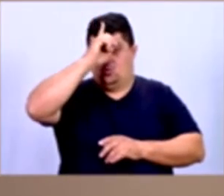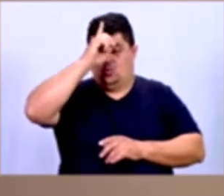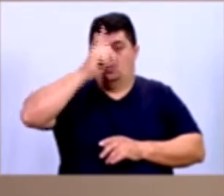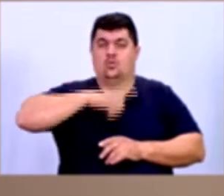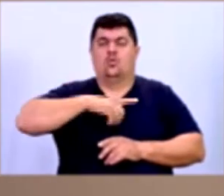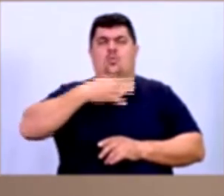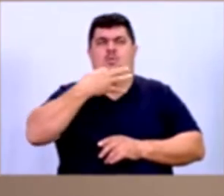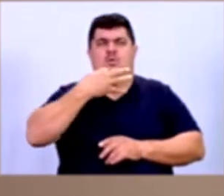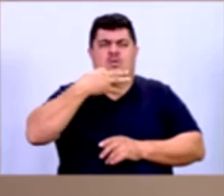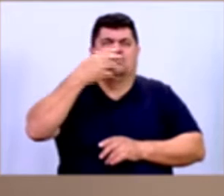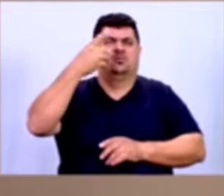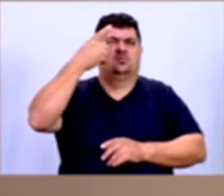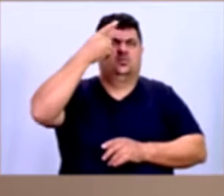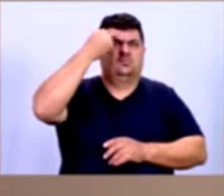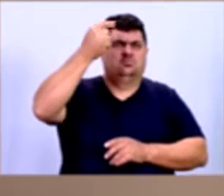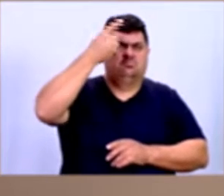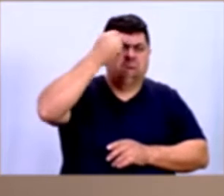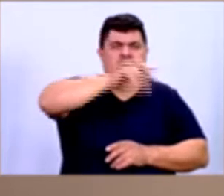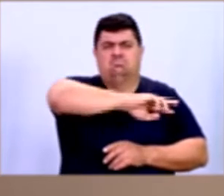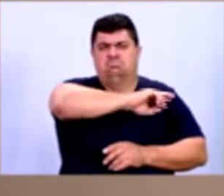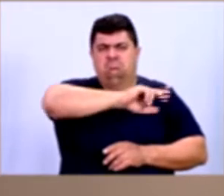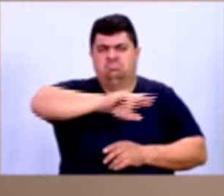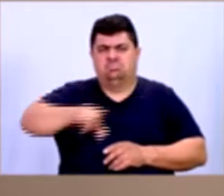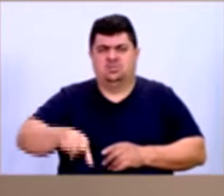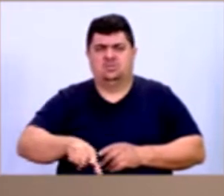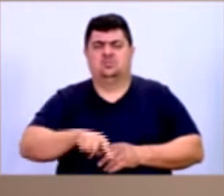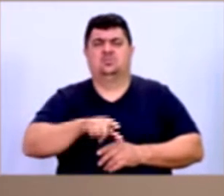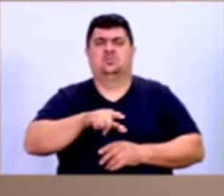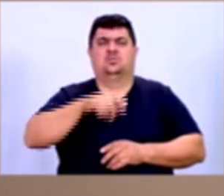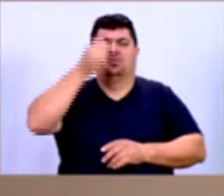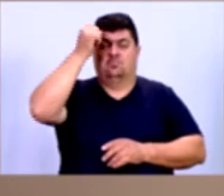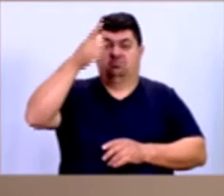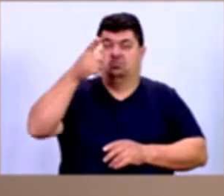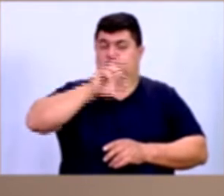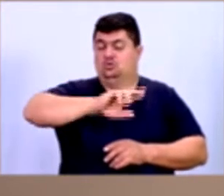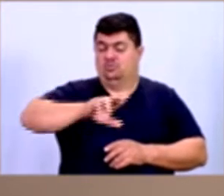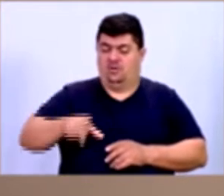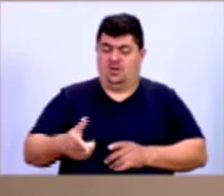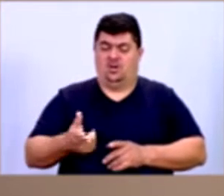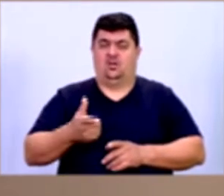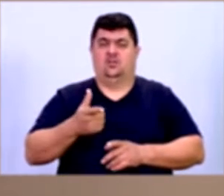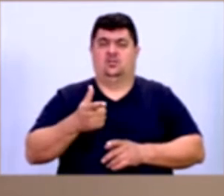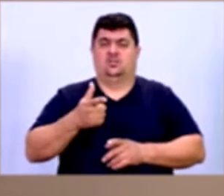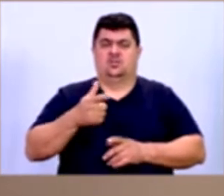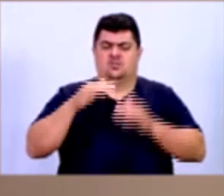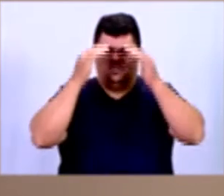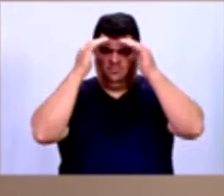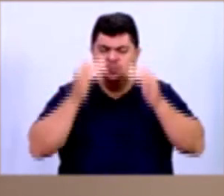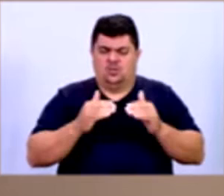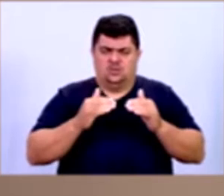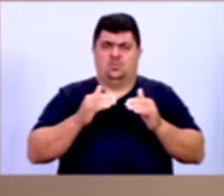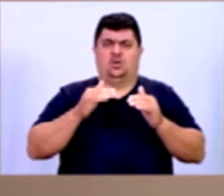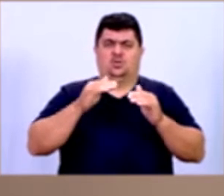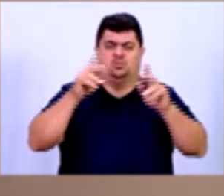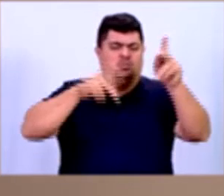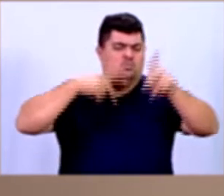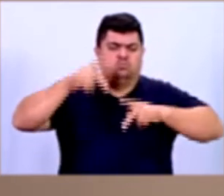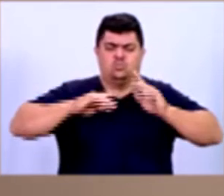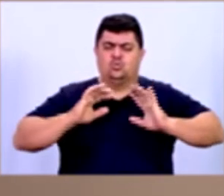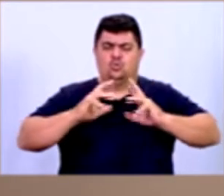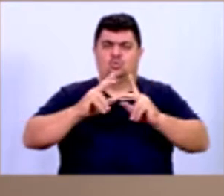diversidade cultural, que respeite esse trabalho, que respeite o aluno enquanto cidadão, você vai ter propriedade para